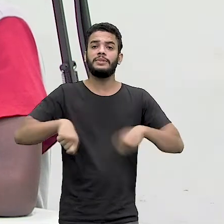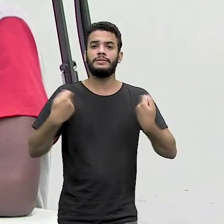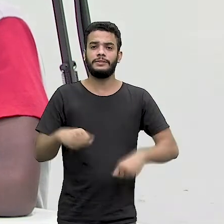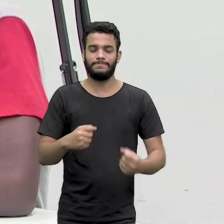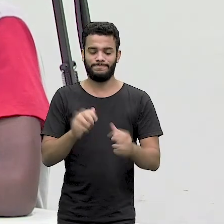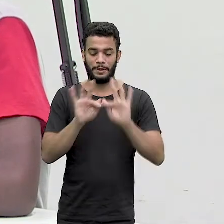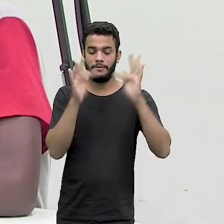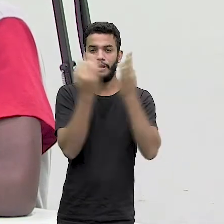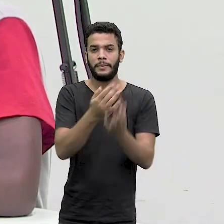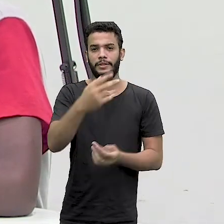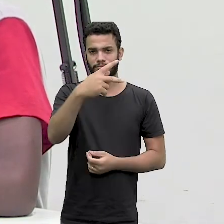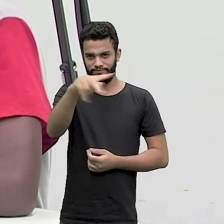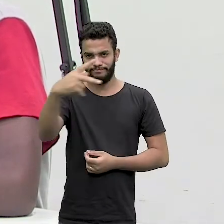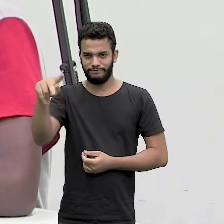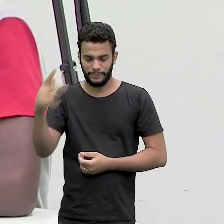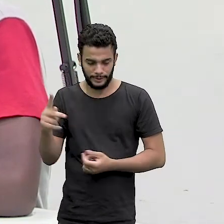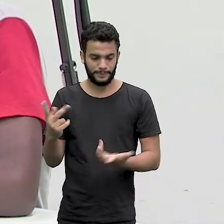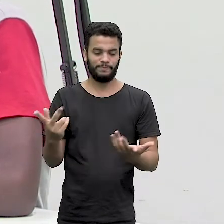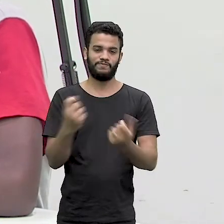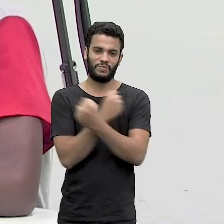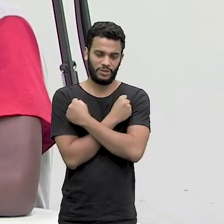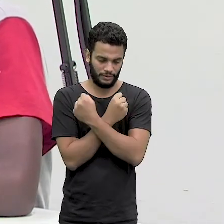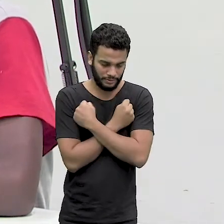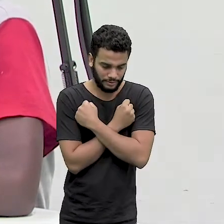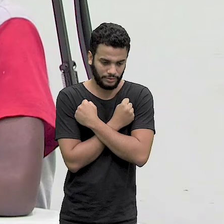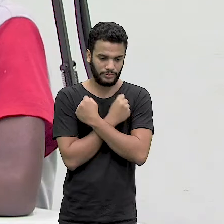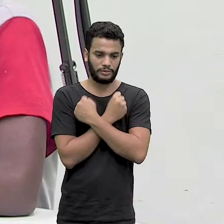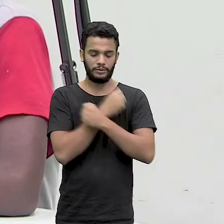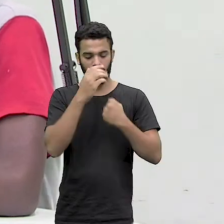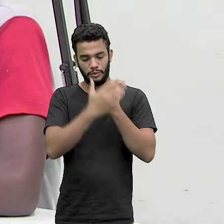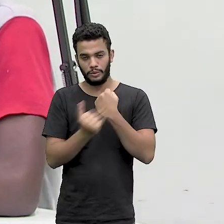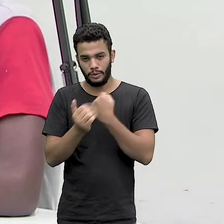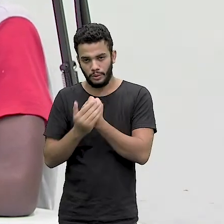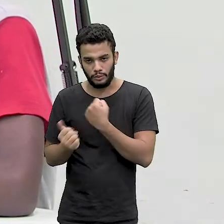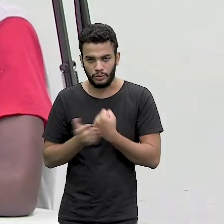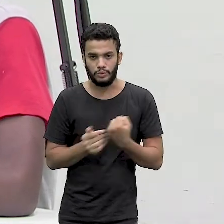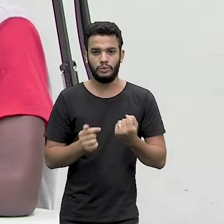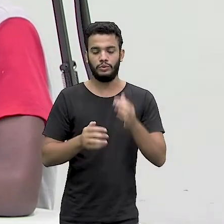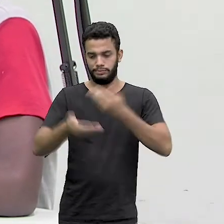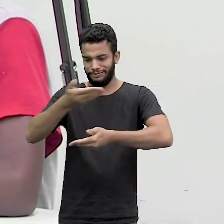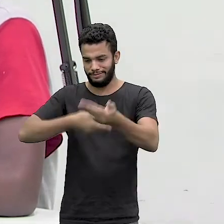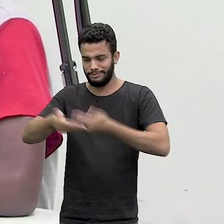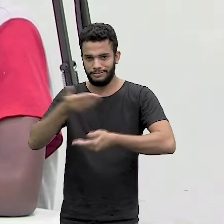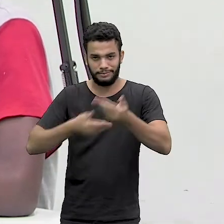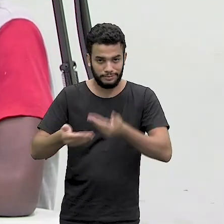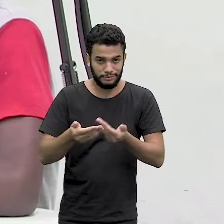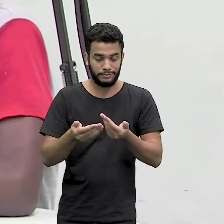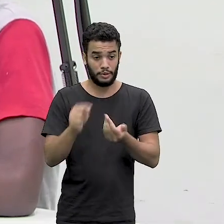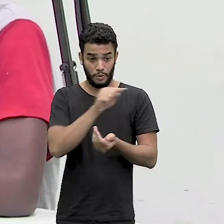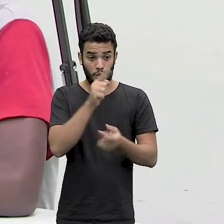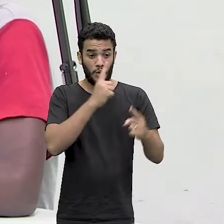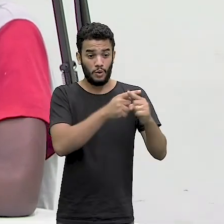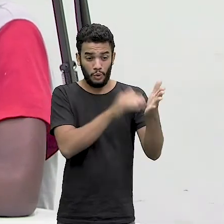papagaio, porque são pessoas especiais e vamos valorizá-los cada dia mais. Então, mas